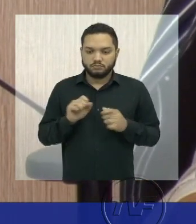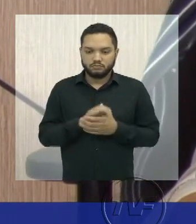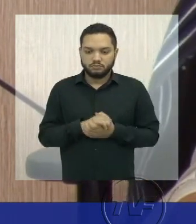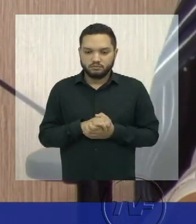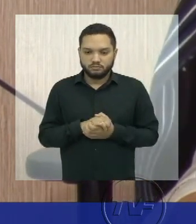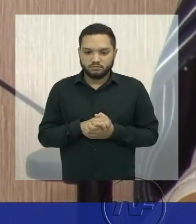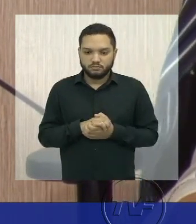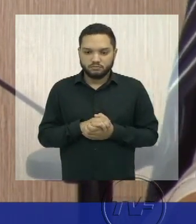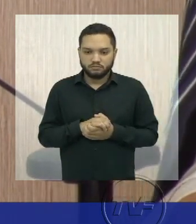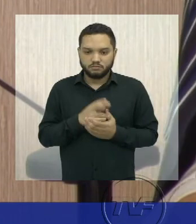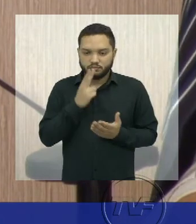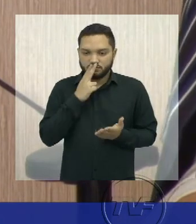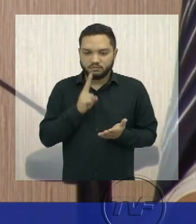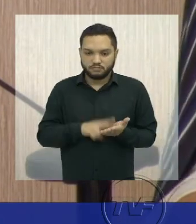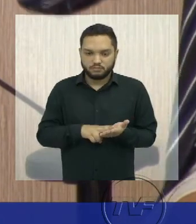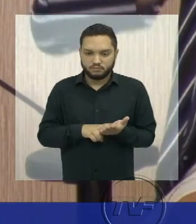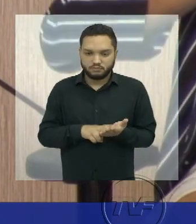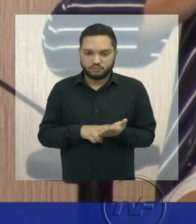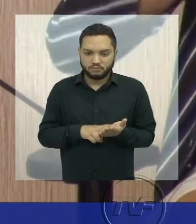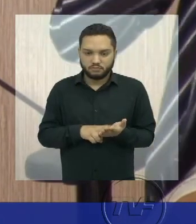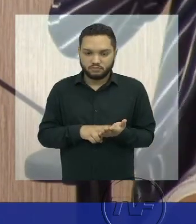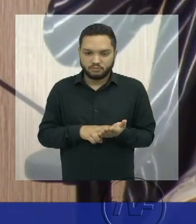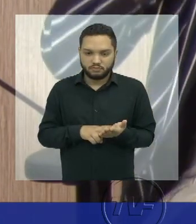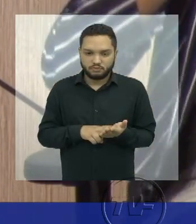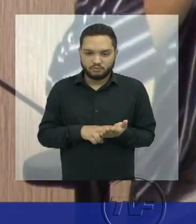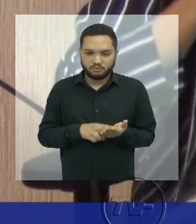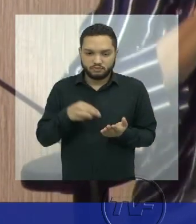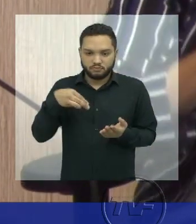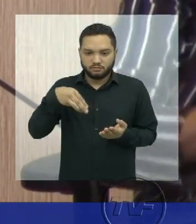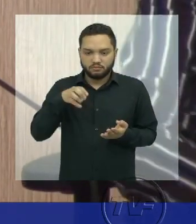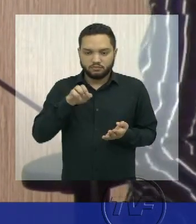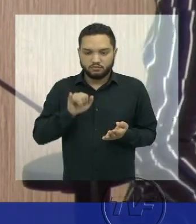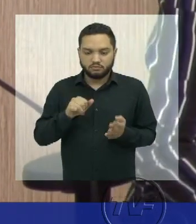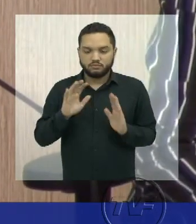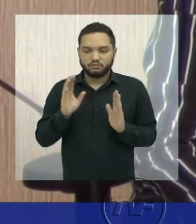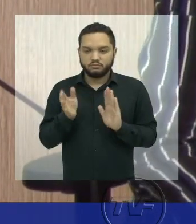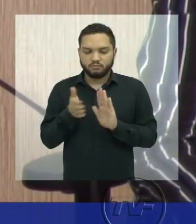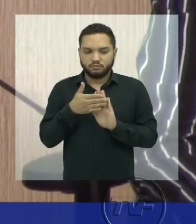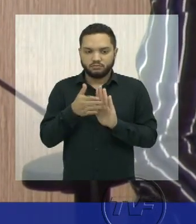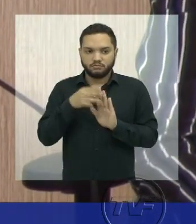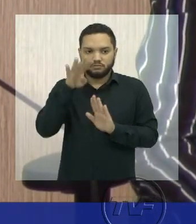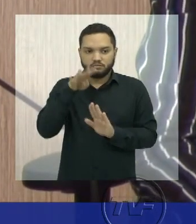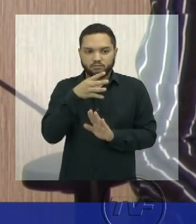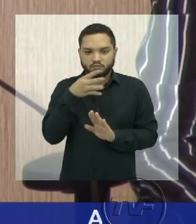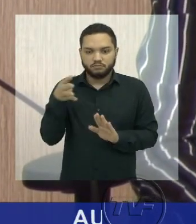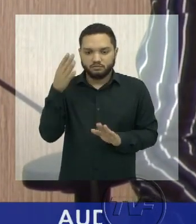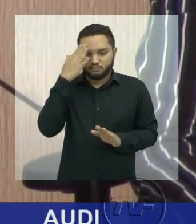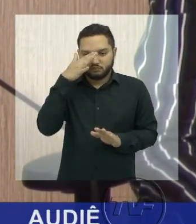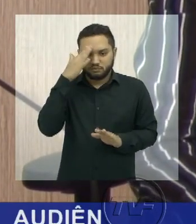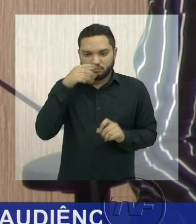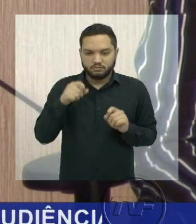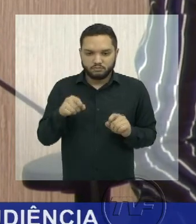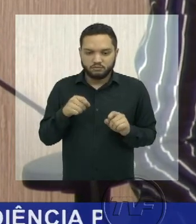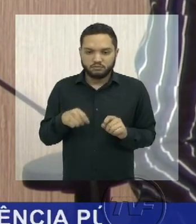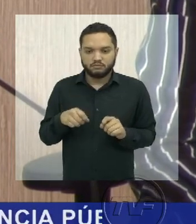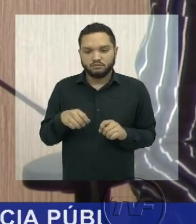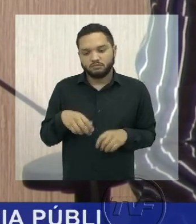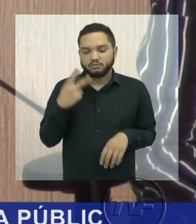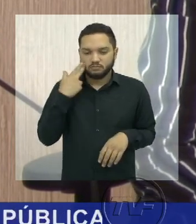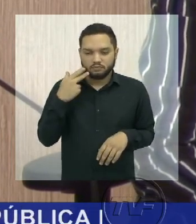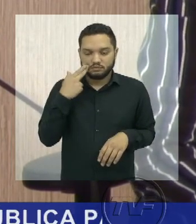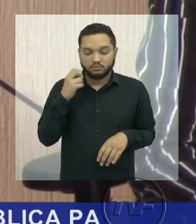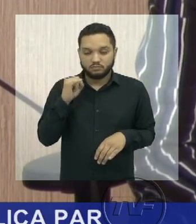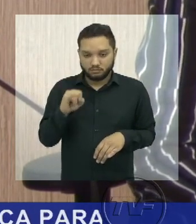o valor da multa do MEI. Bom, o valor da multa do MEI a gente propôs na tabela, entendendo que era razoável. Se